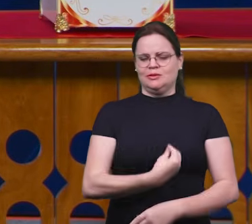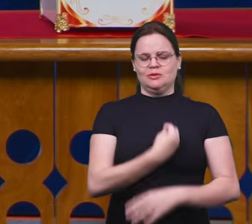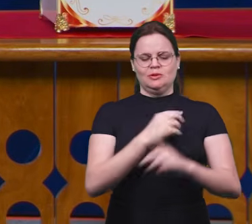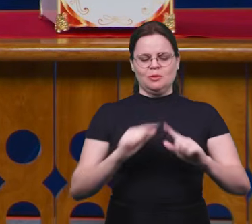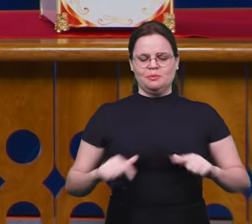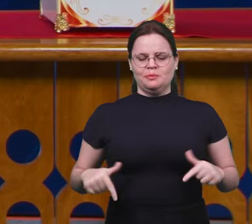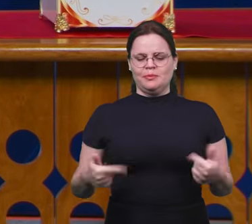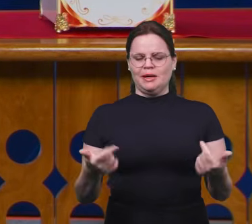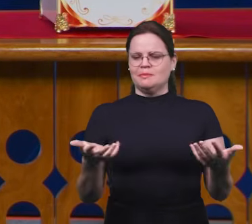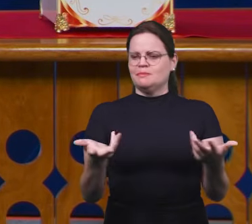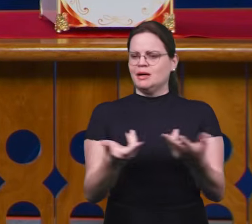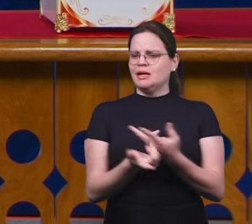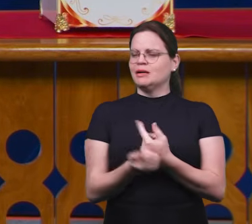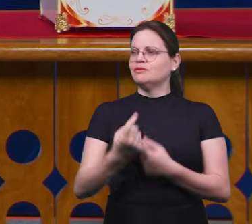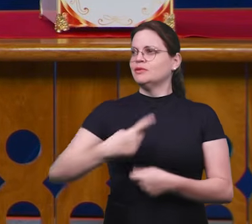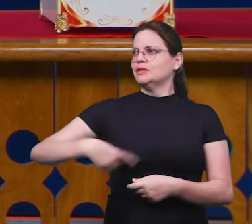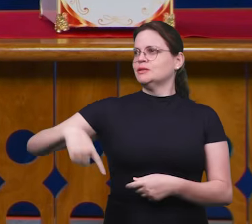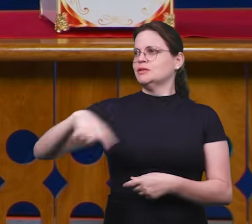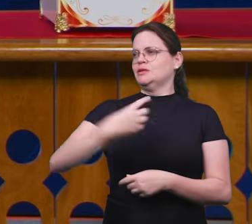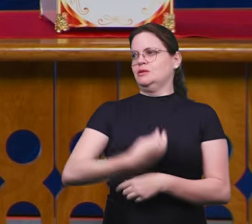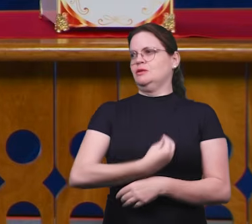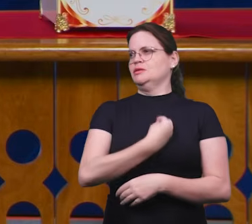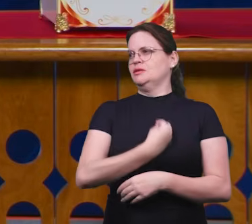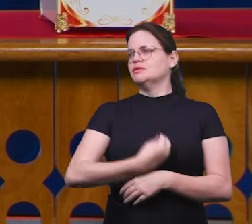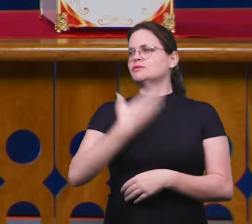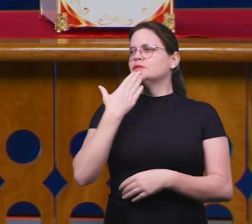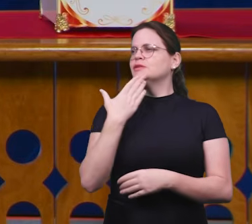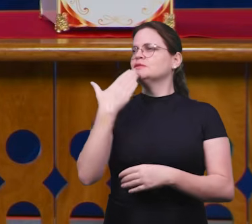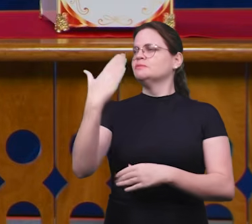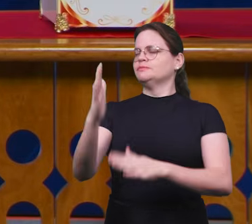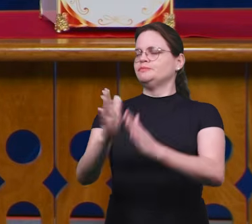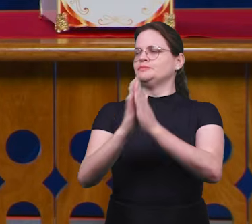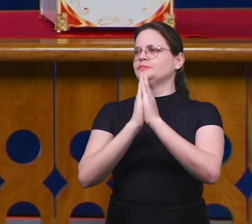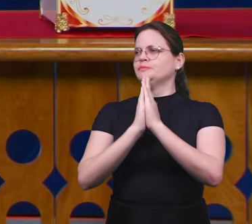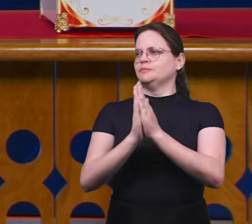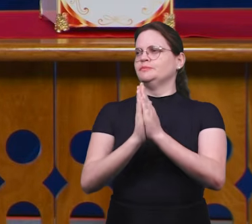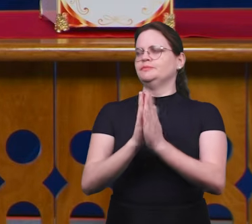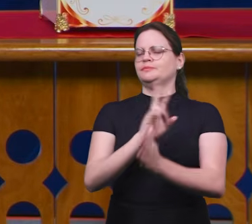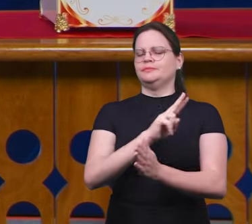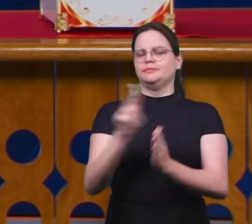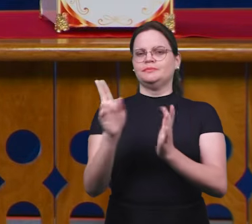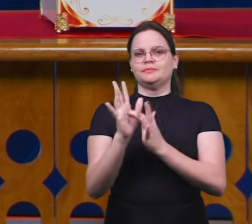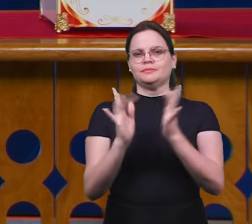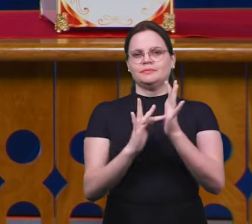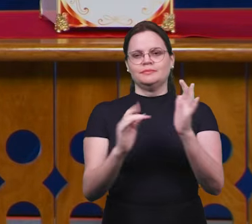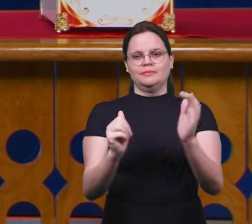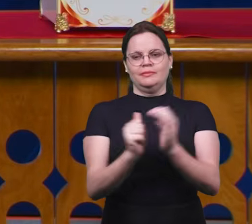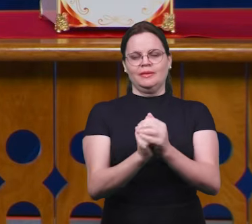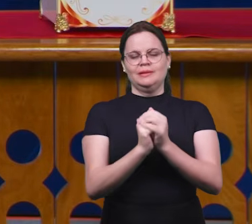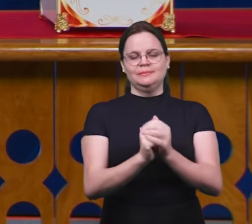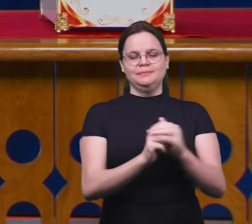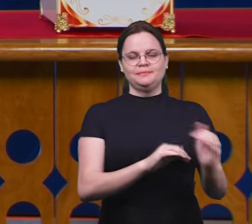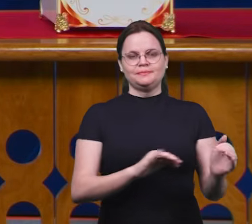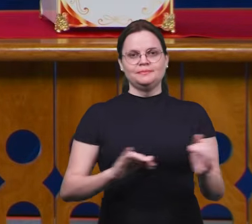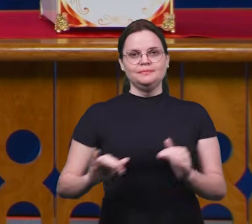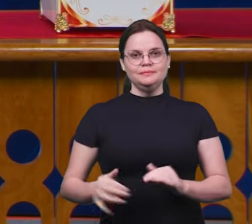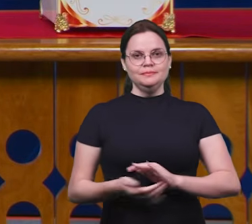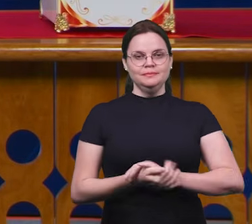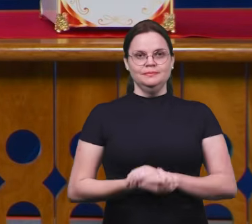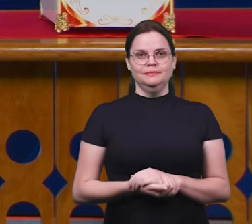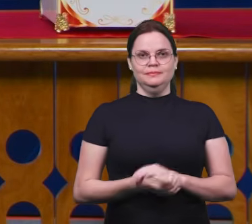opere maravilhas na vida da Tua igreja. Nós pedimos orando em nome do Teu Filho